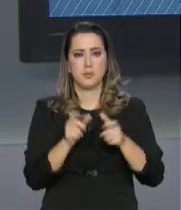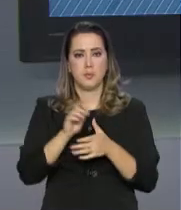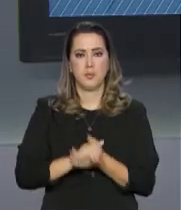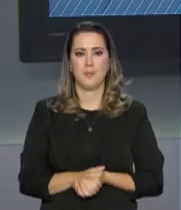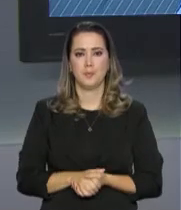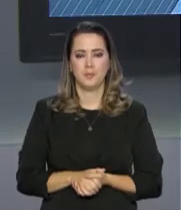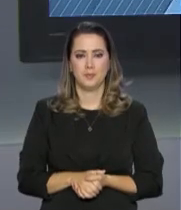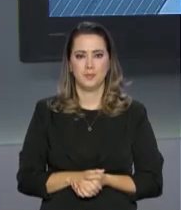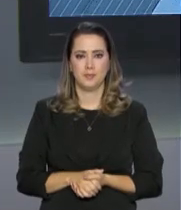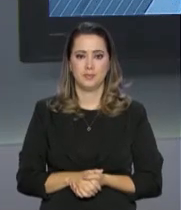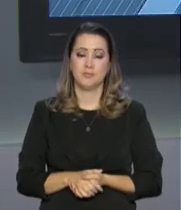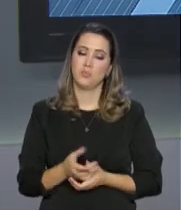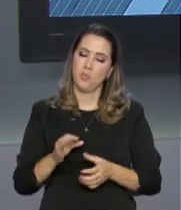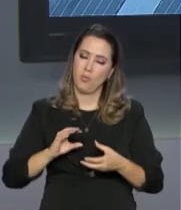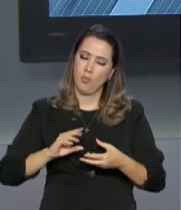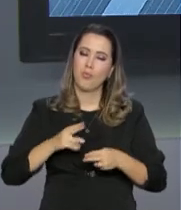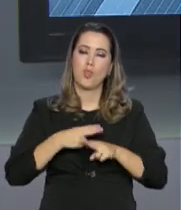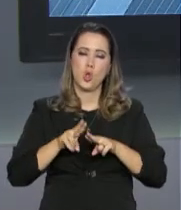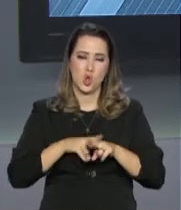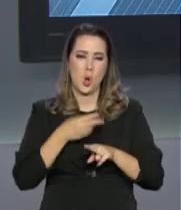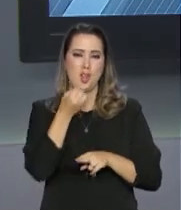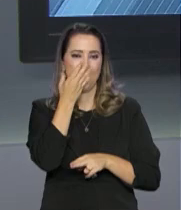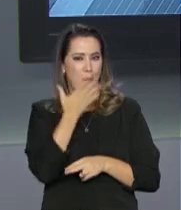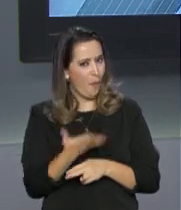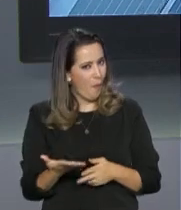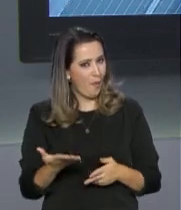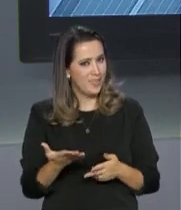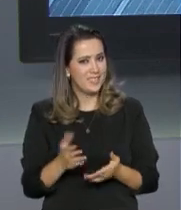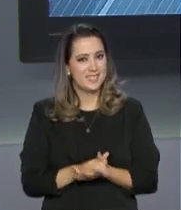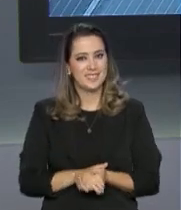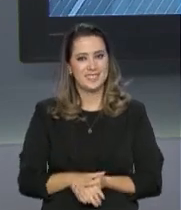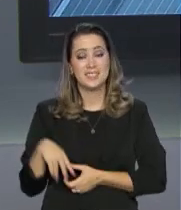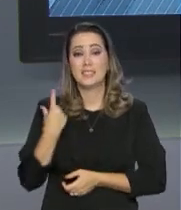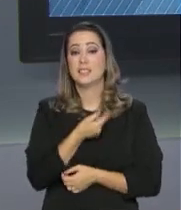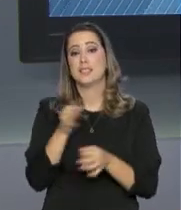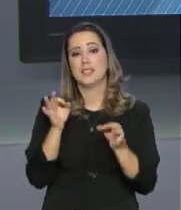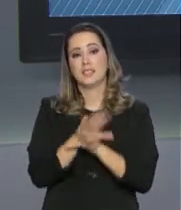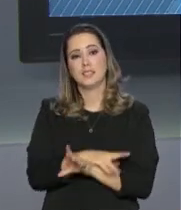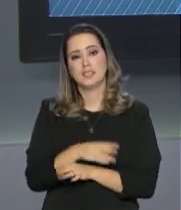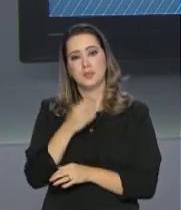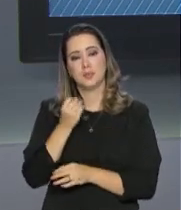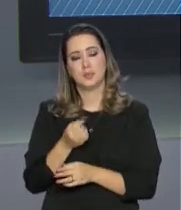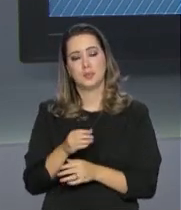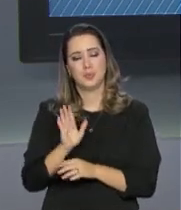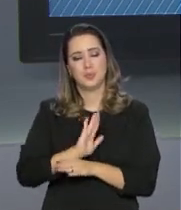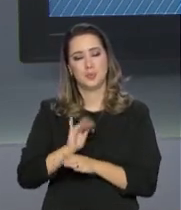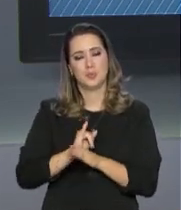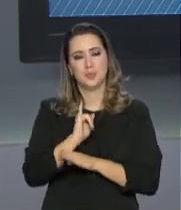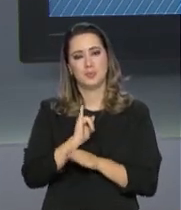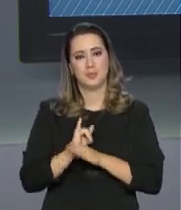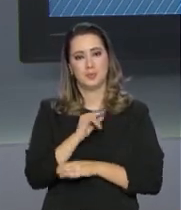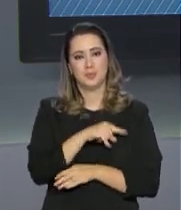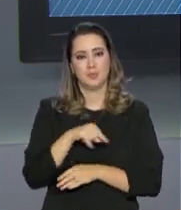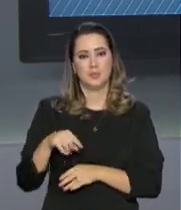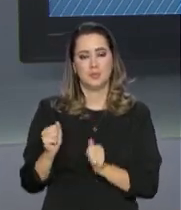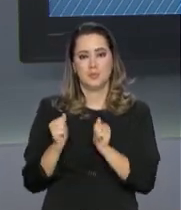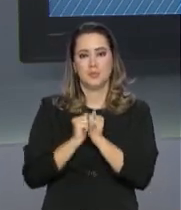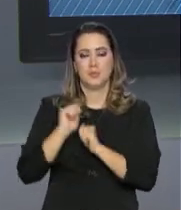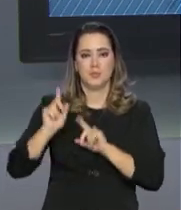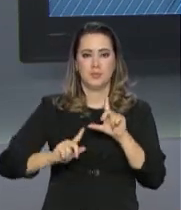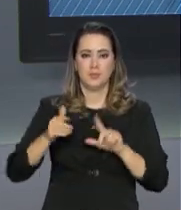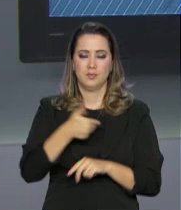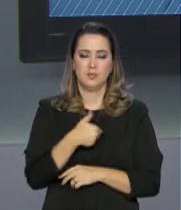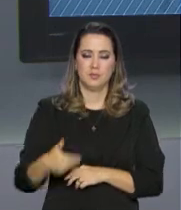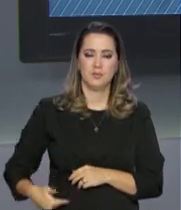é um chocolatinho é um bom incentivo é nós ficamos por aqui você pode rever as reportagens do youtube continue com a gente